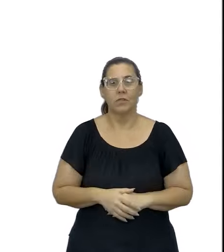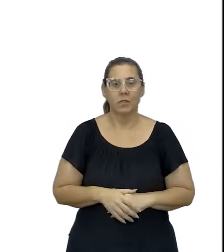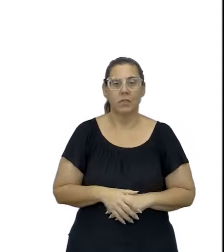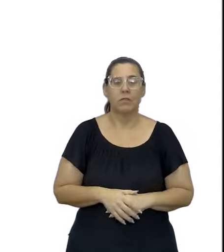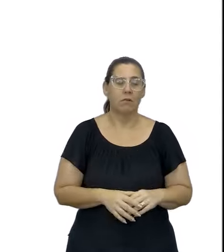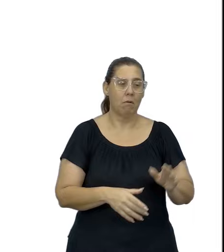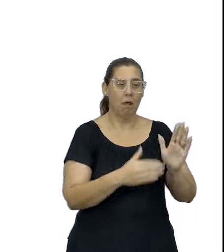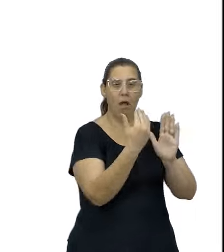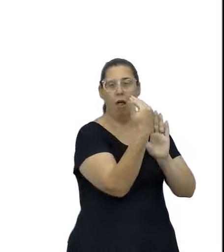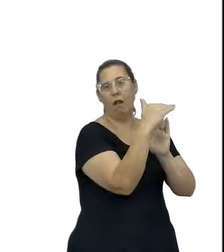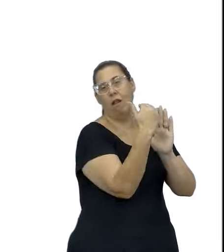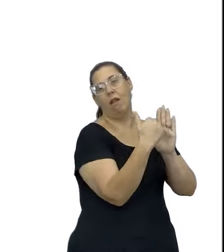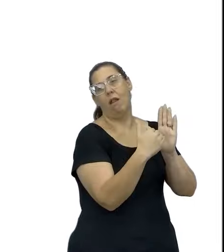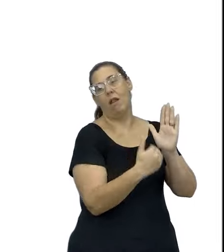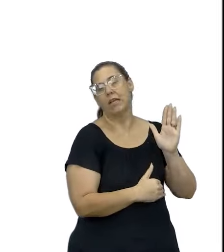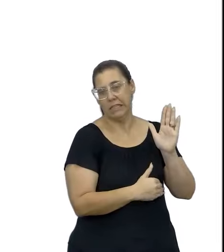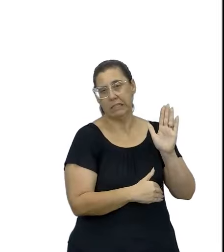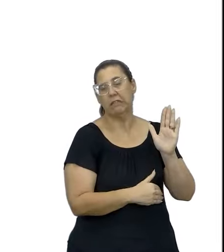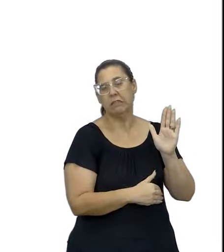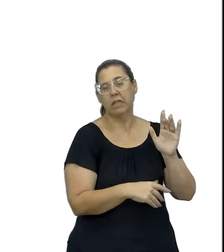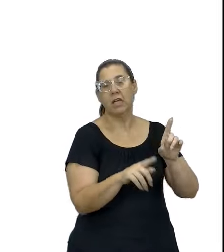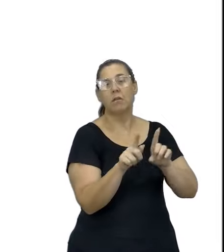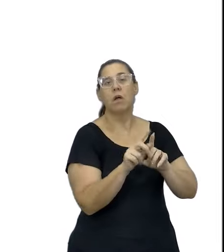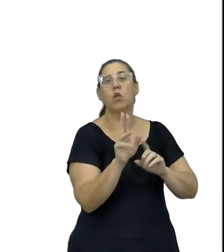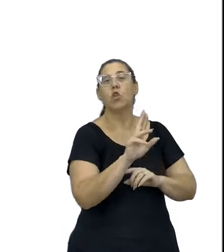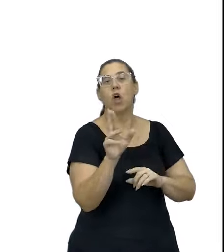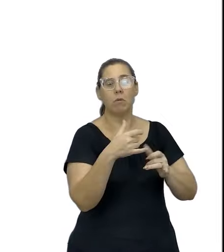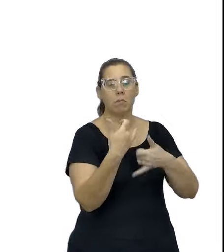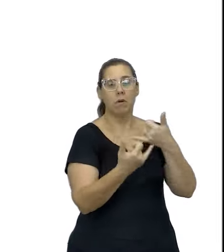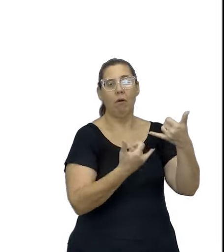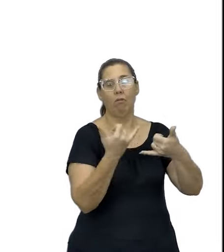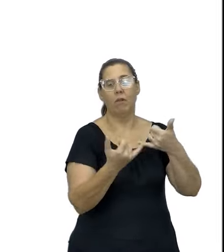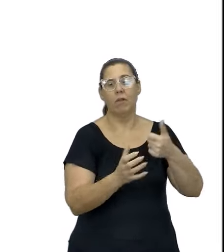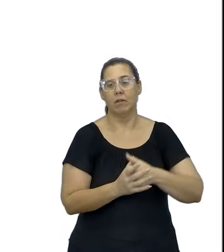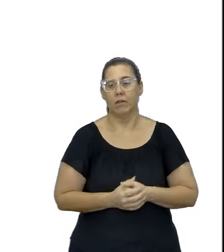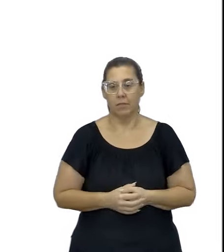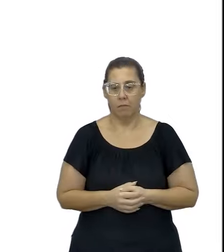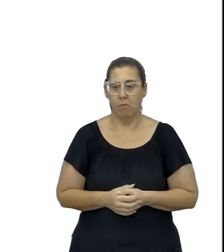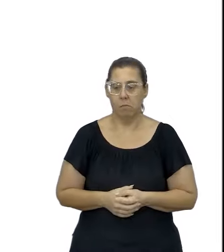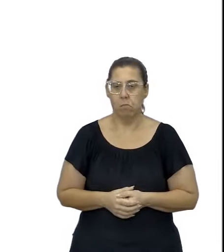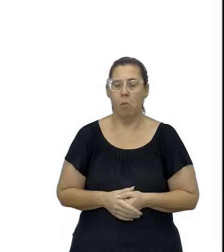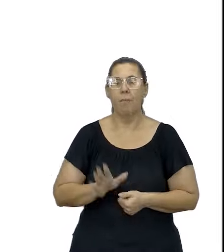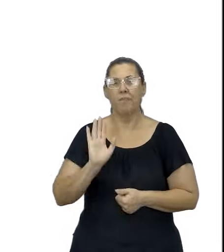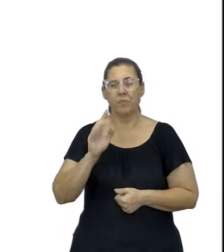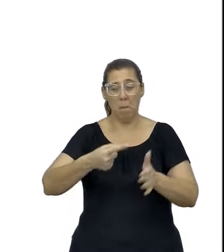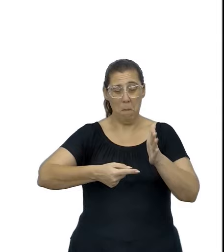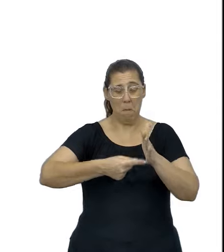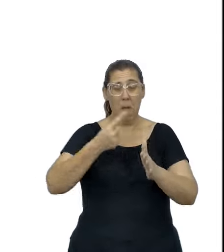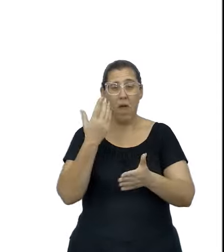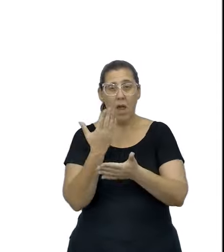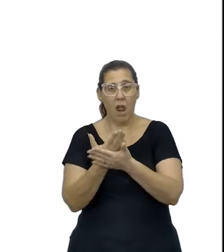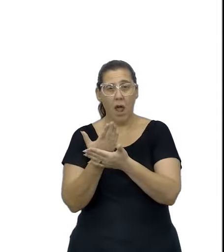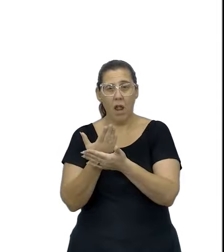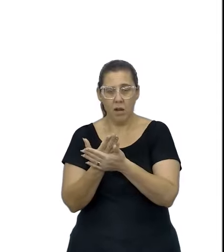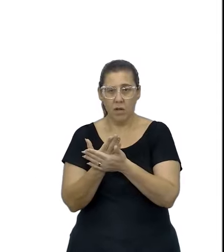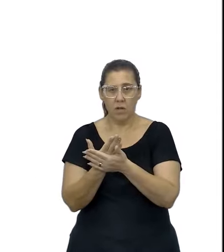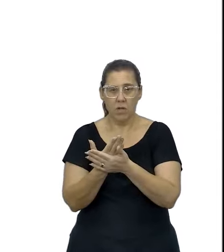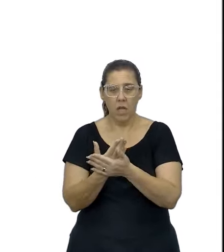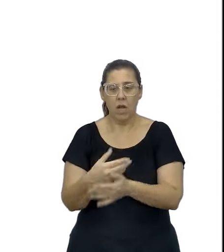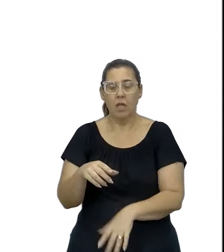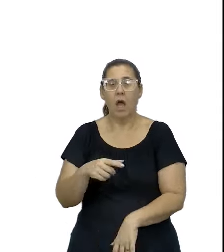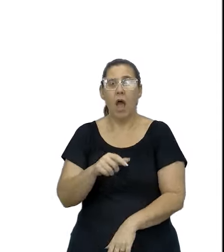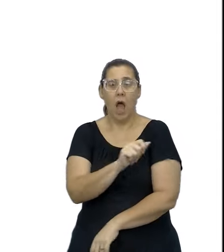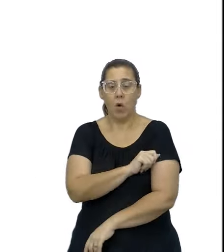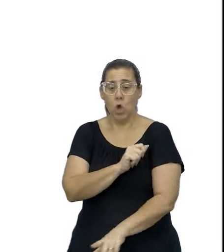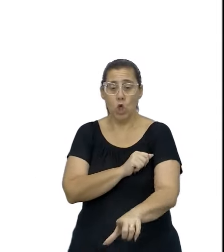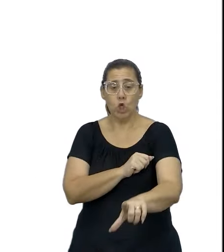lista de materiais e o modo de brincar de uma brincadeira. Além disso, já na primeira aula, lembram-se, eles